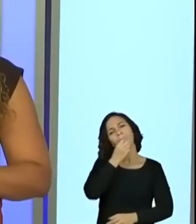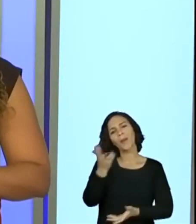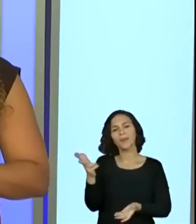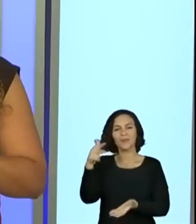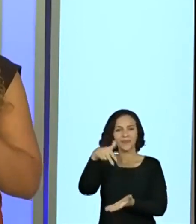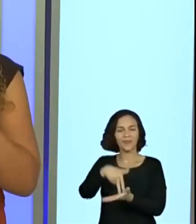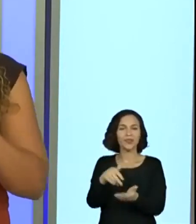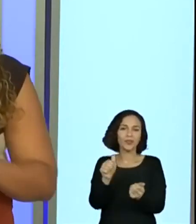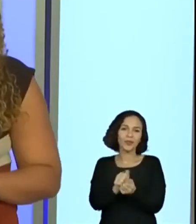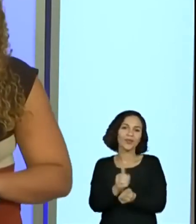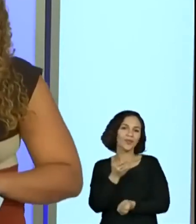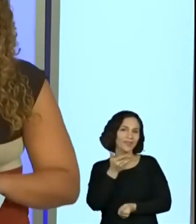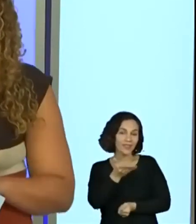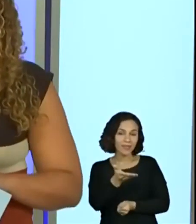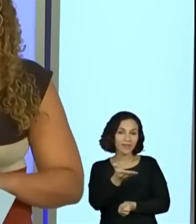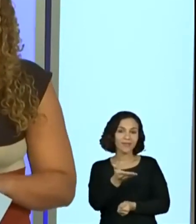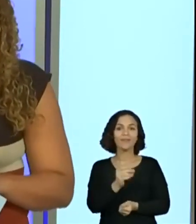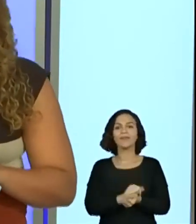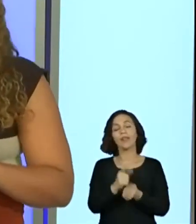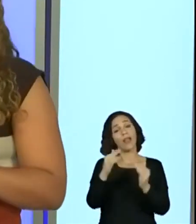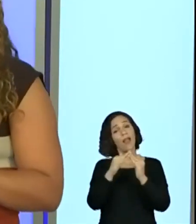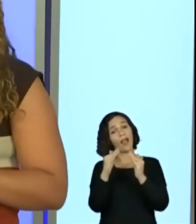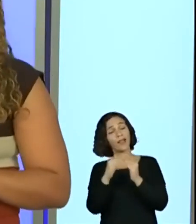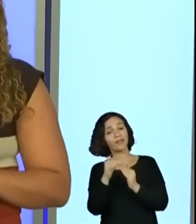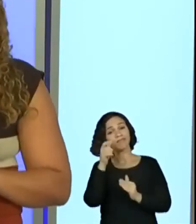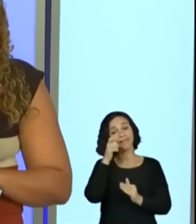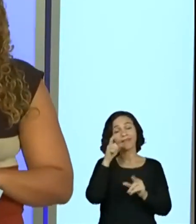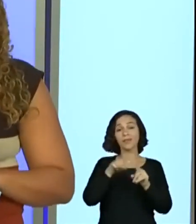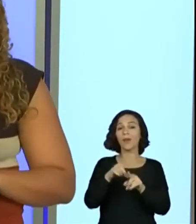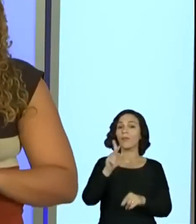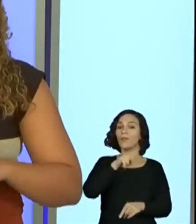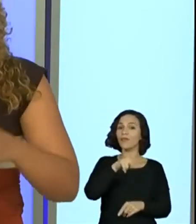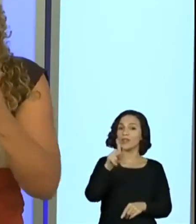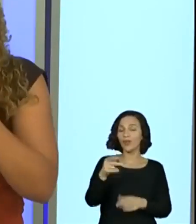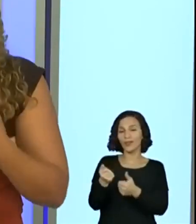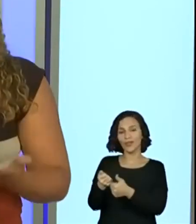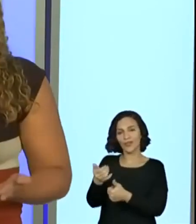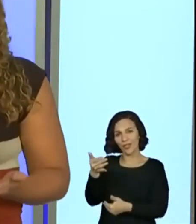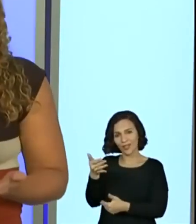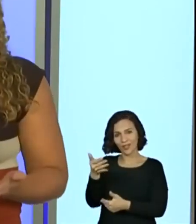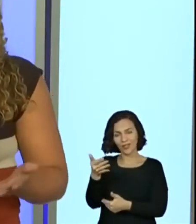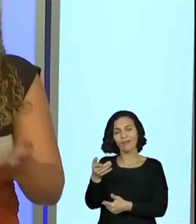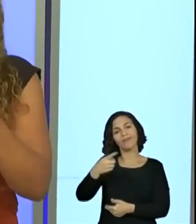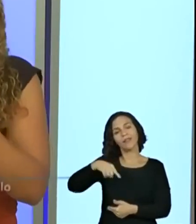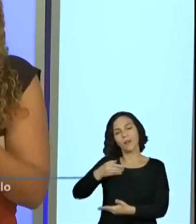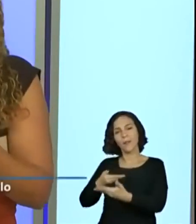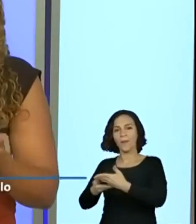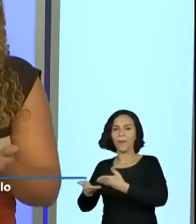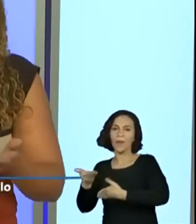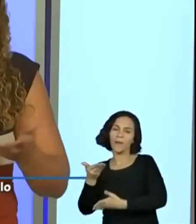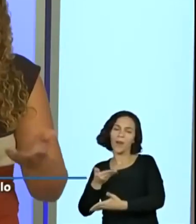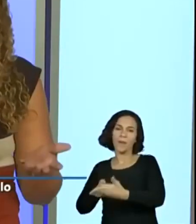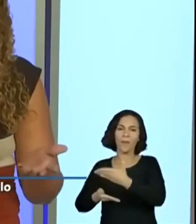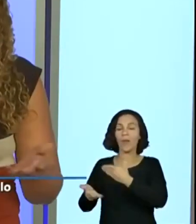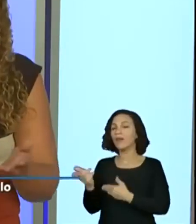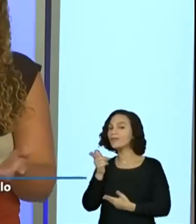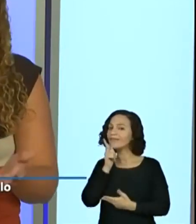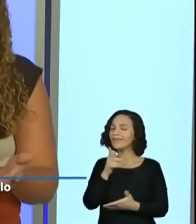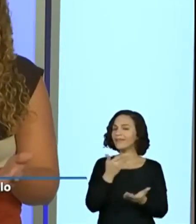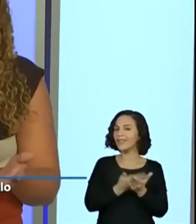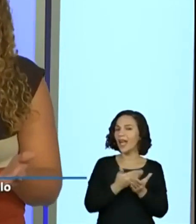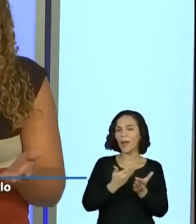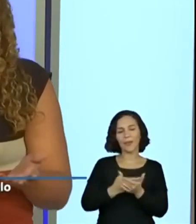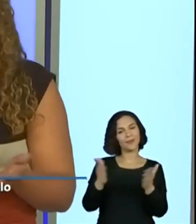com vocês aí na sua casa, os professores presentes no chat e nós interagindo para fazer essa